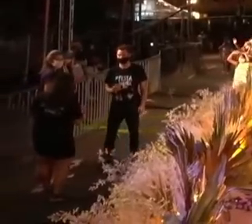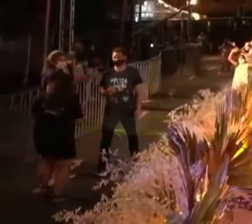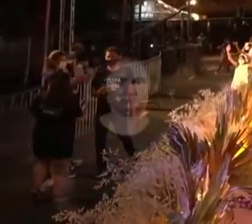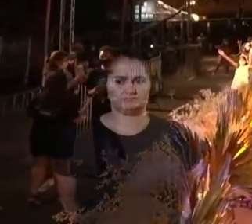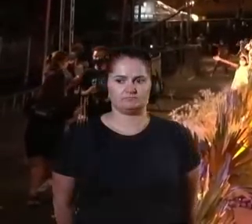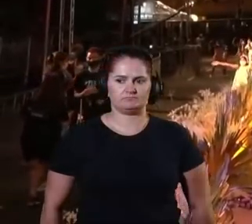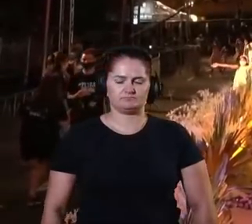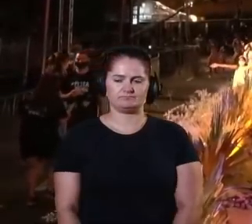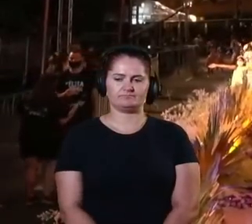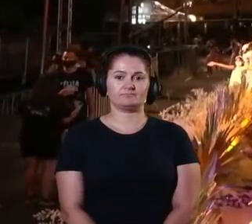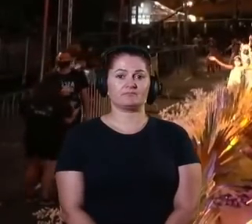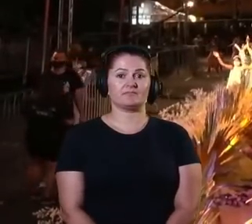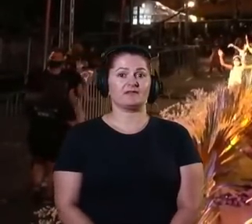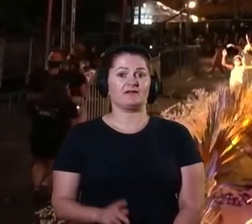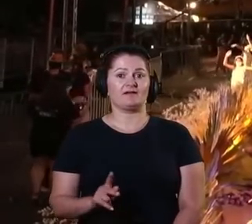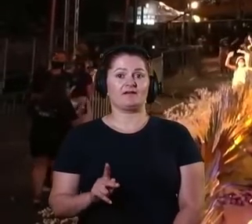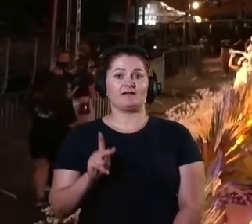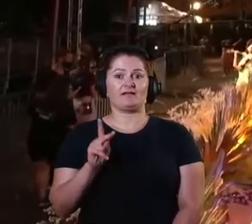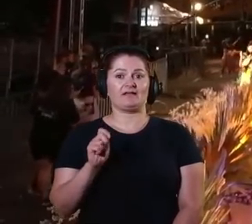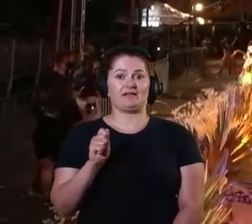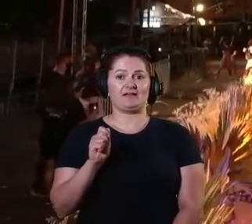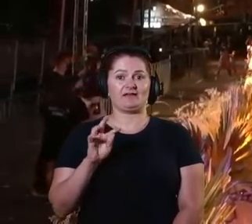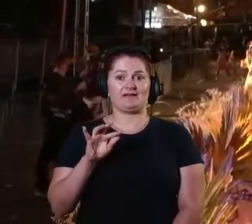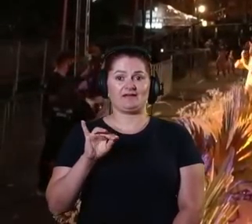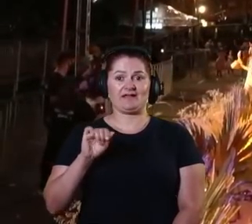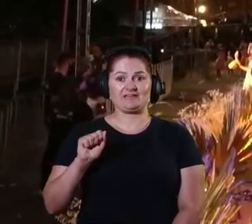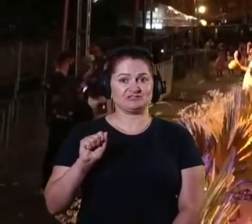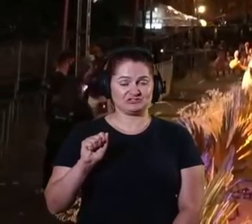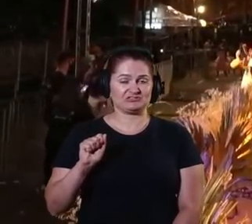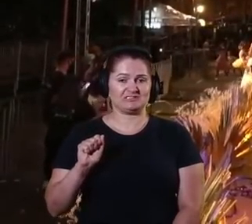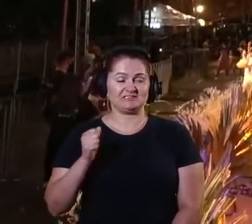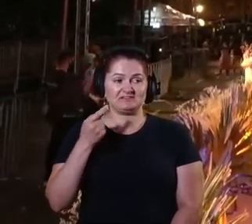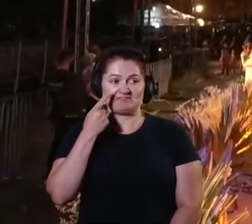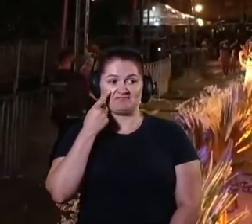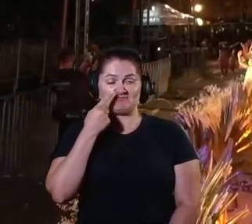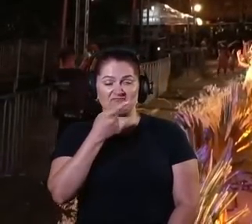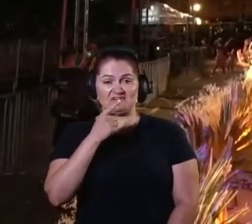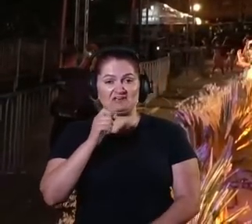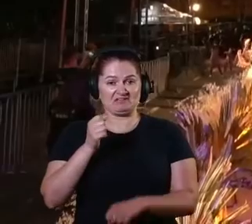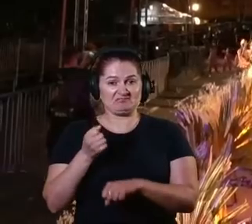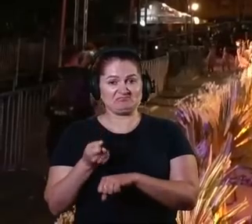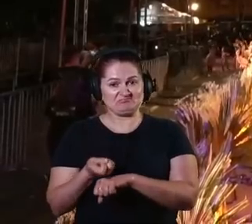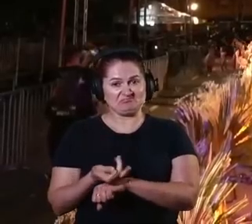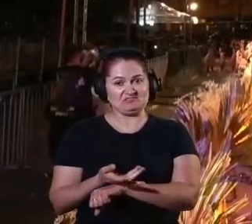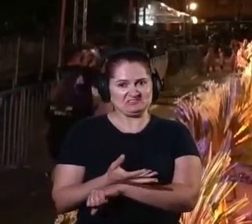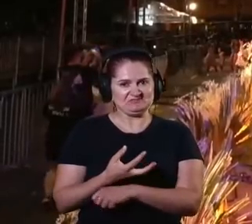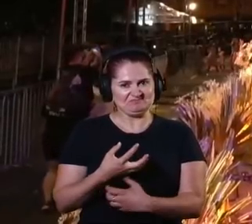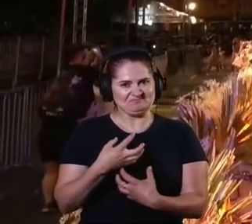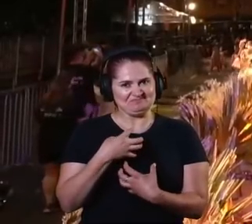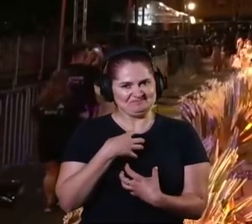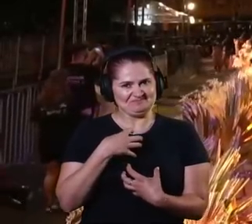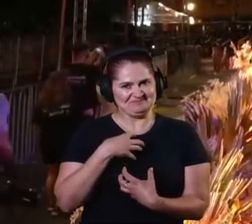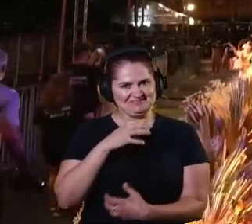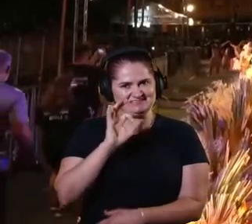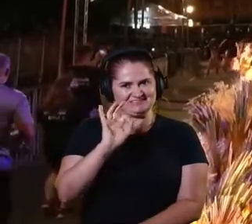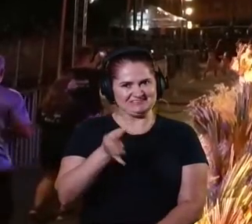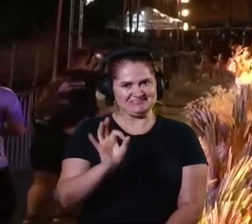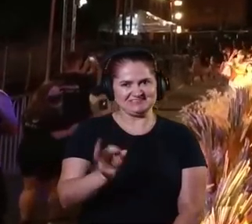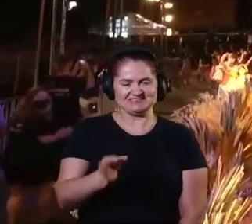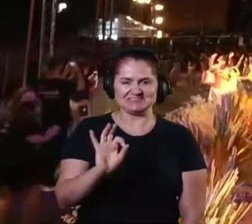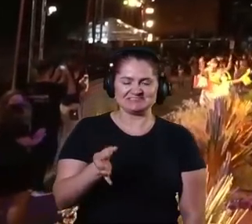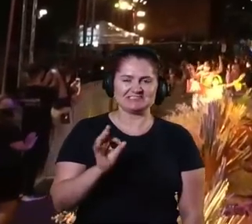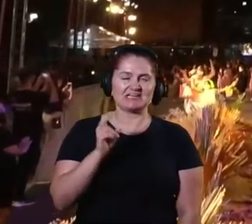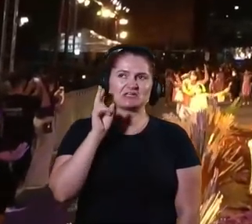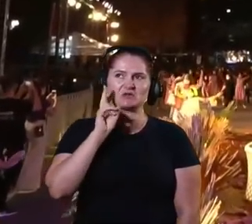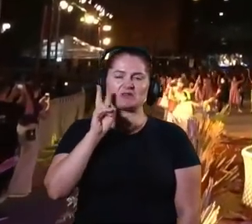Kátia Weber, já a emoção batendo aí, vendo e relembrando o que conta